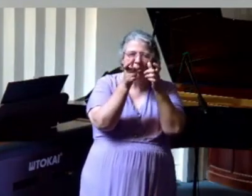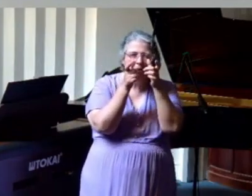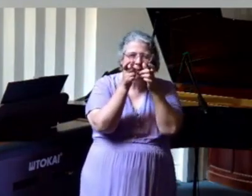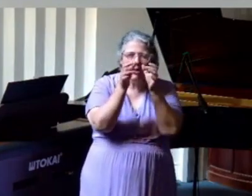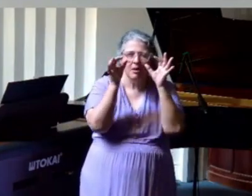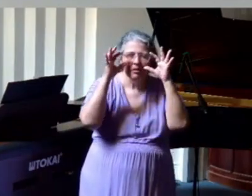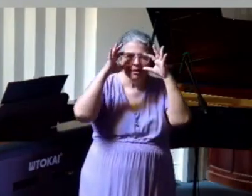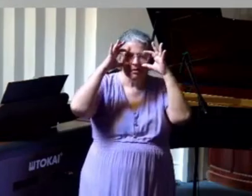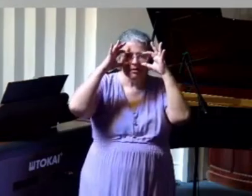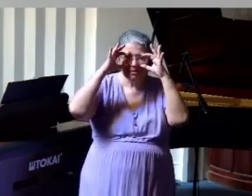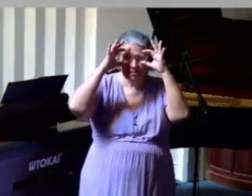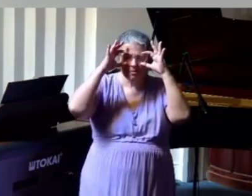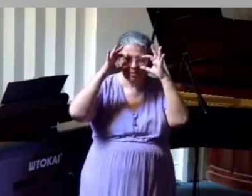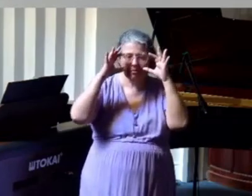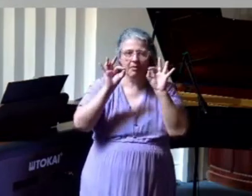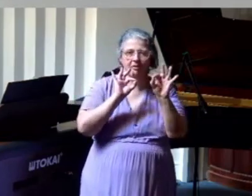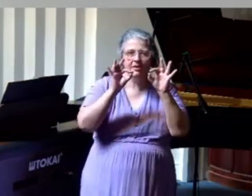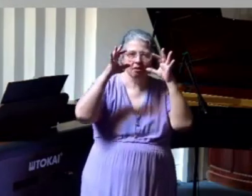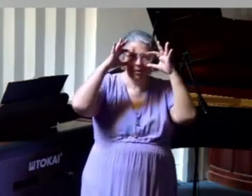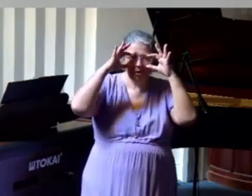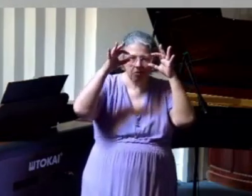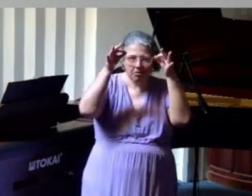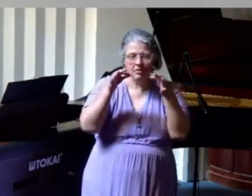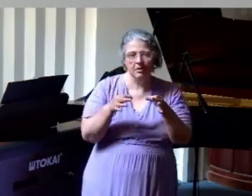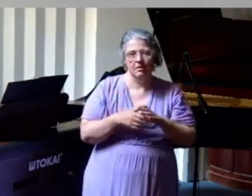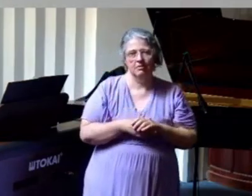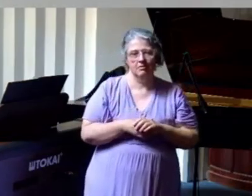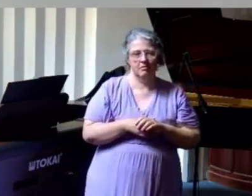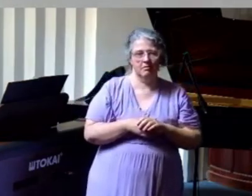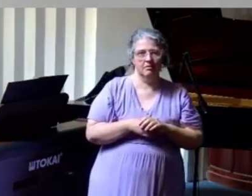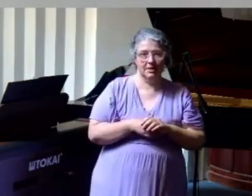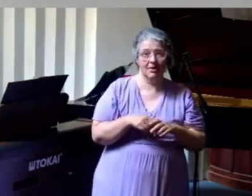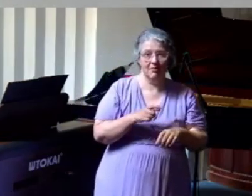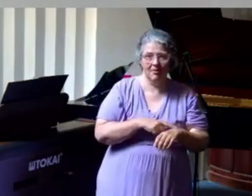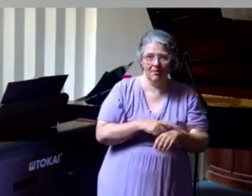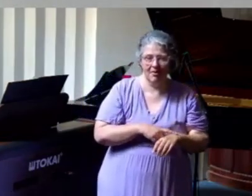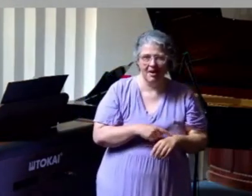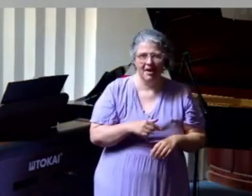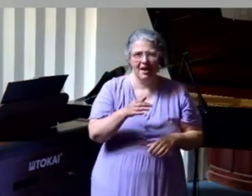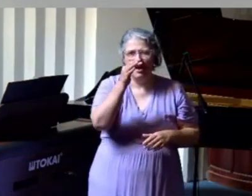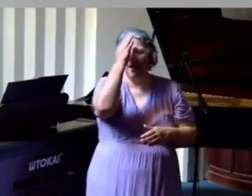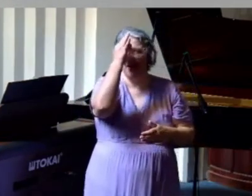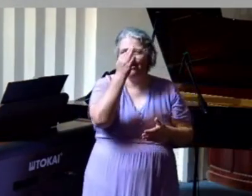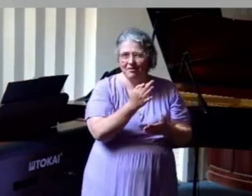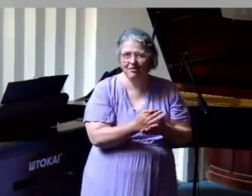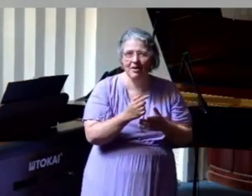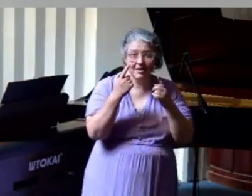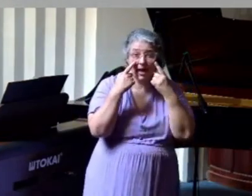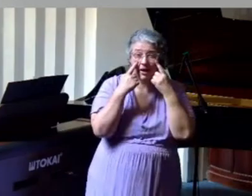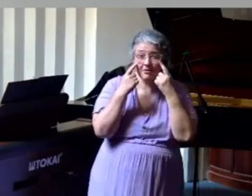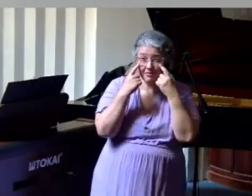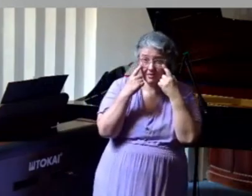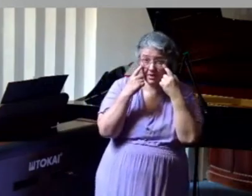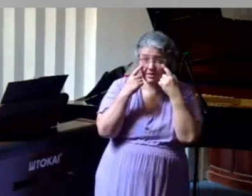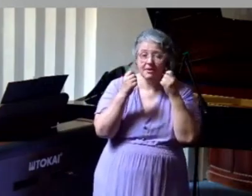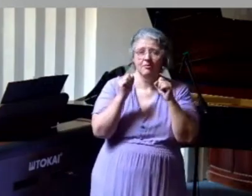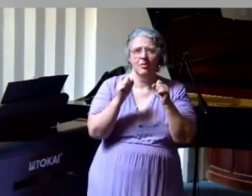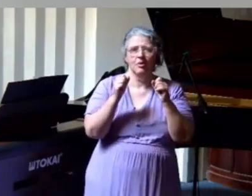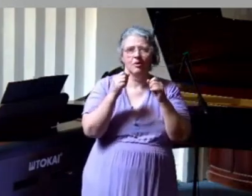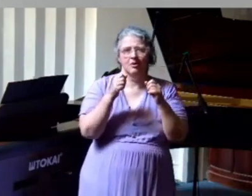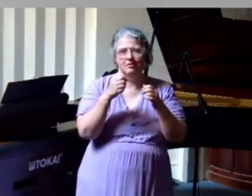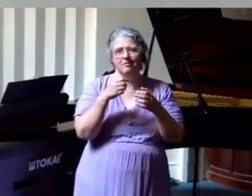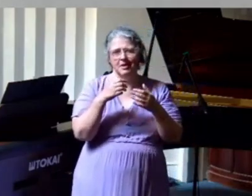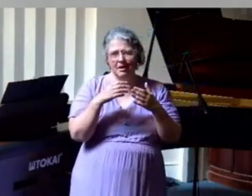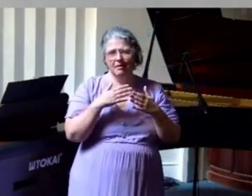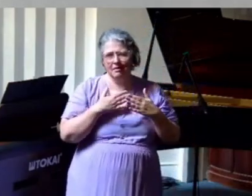pode. Se você perceber em algum momento, minha fé está cansando, lembre, pastor tem um